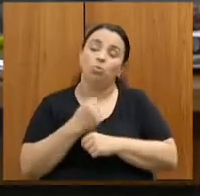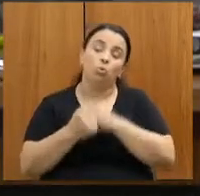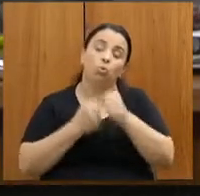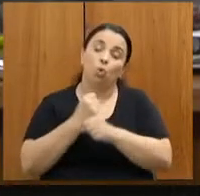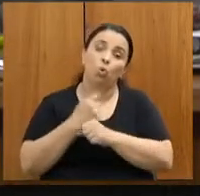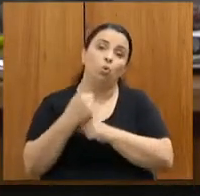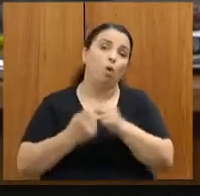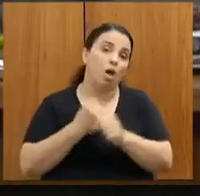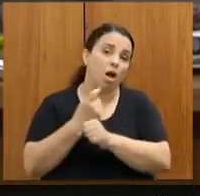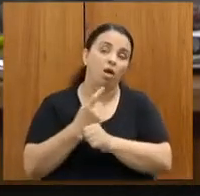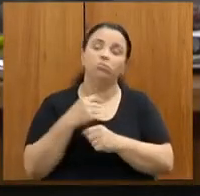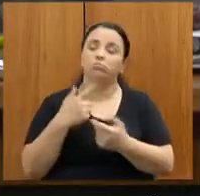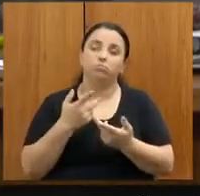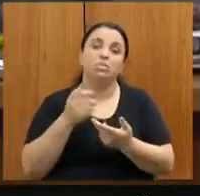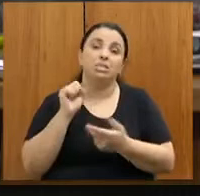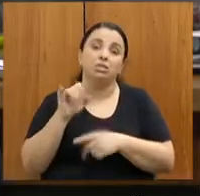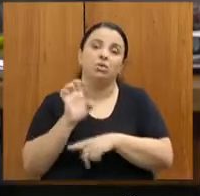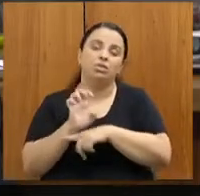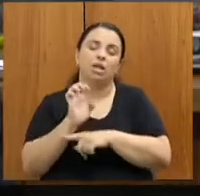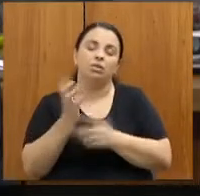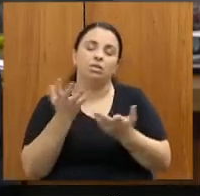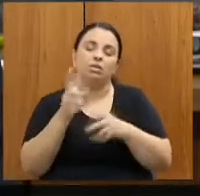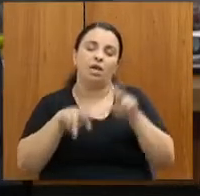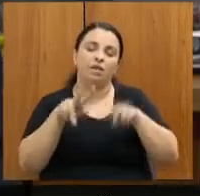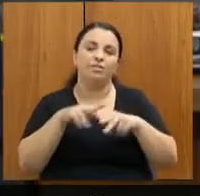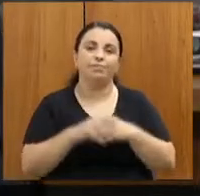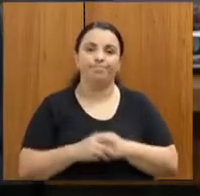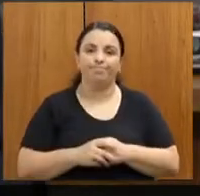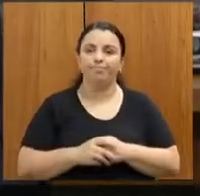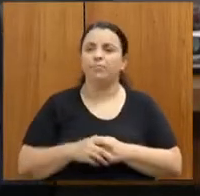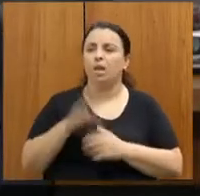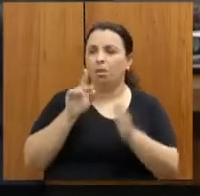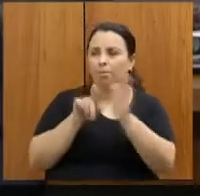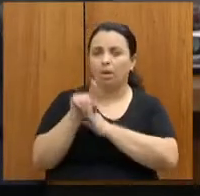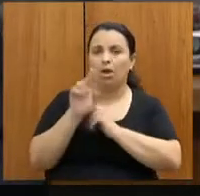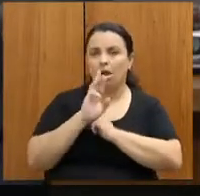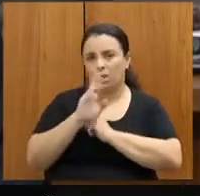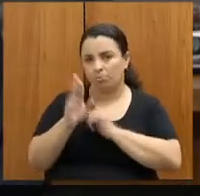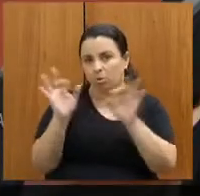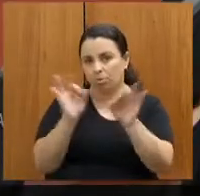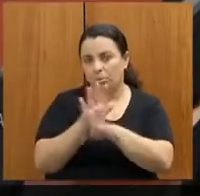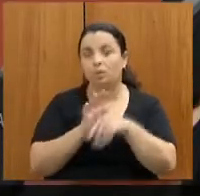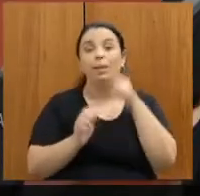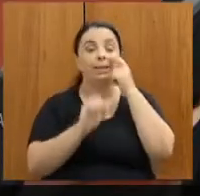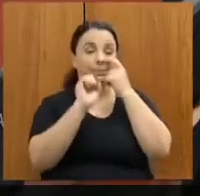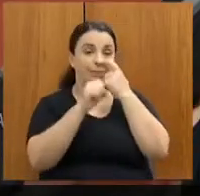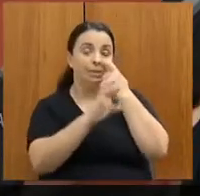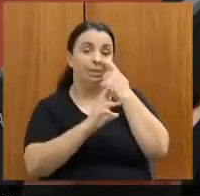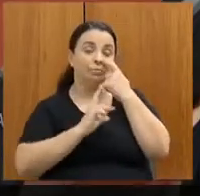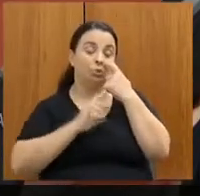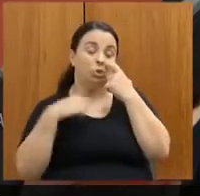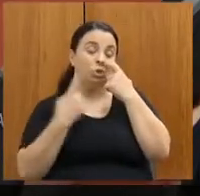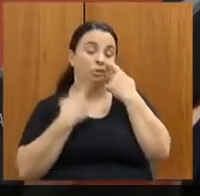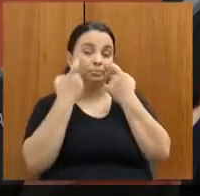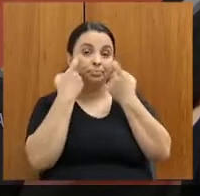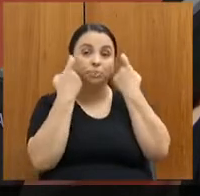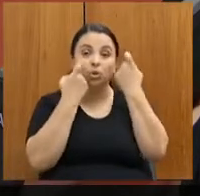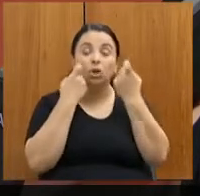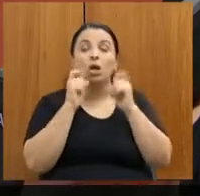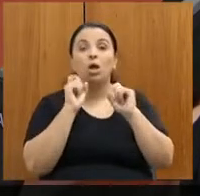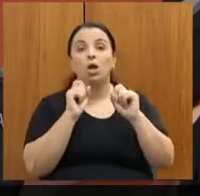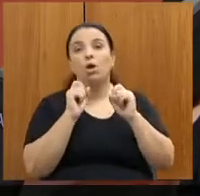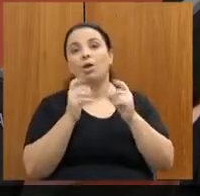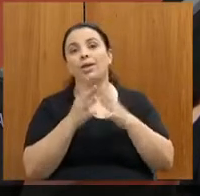espero que eu não sei se ficou respondido Presidente responde em síntese a nossa preocupação exatamente